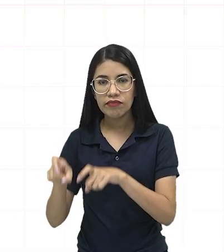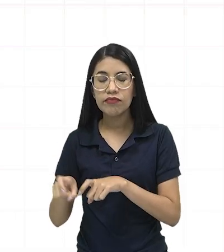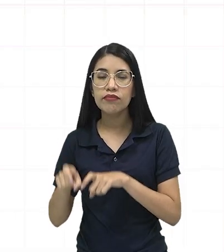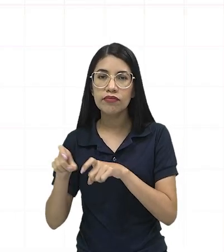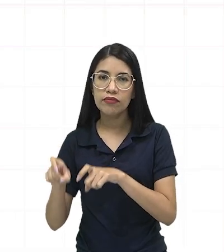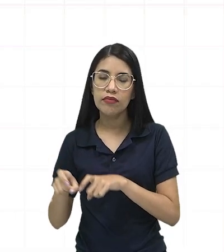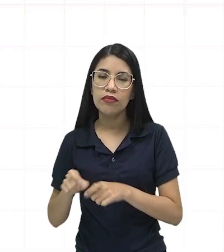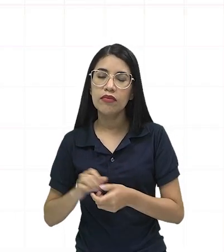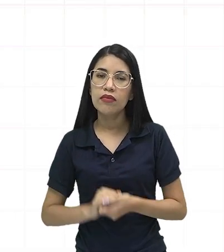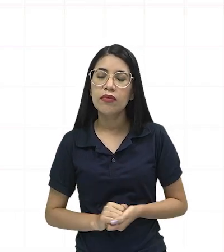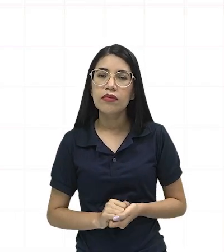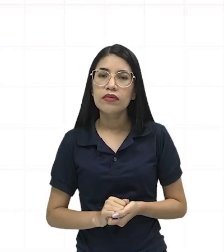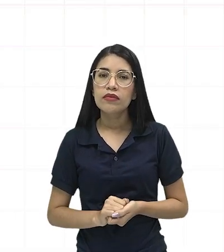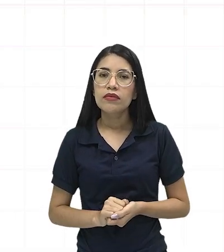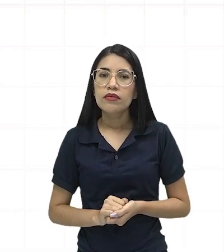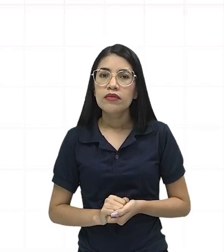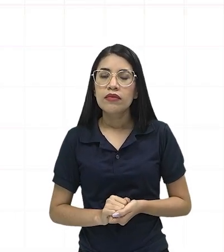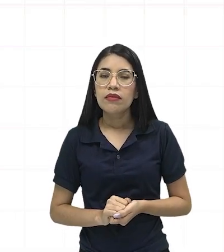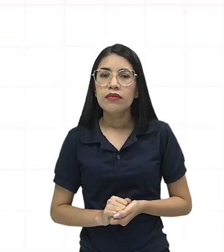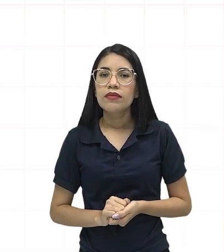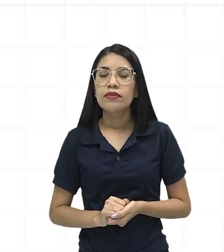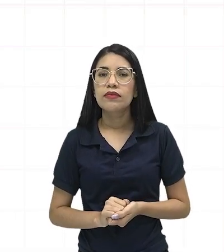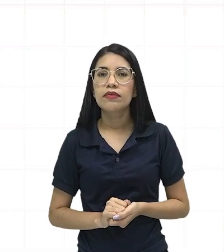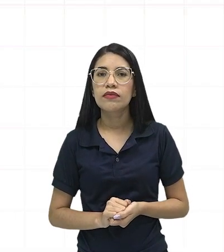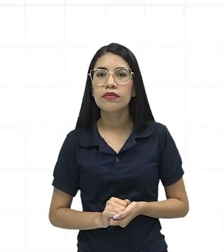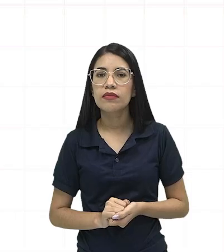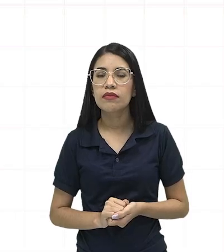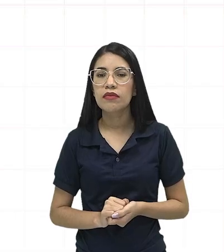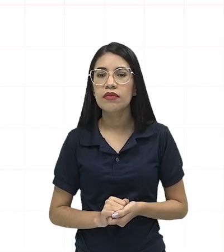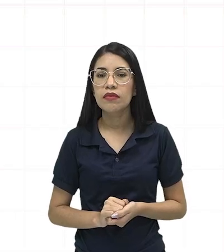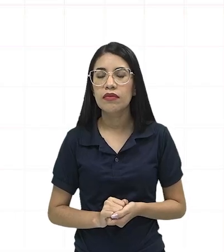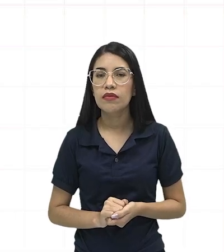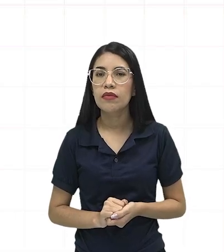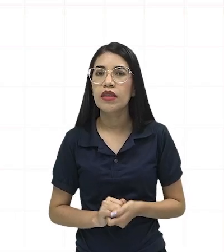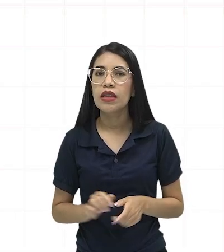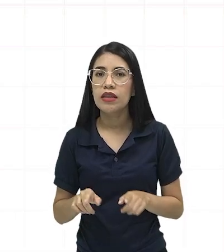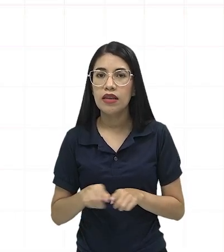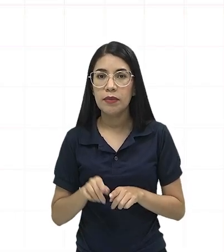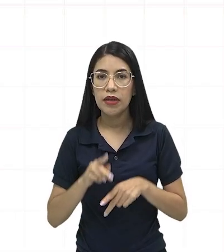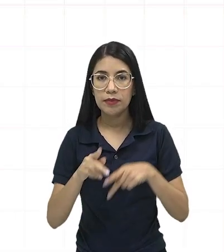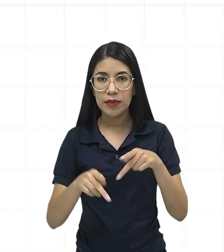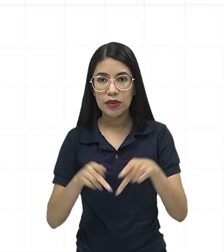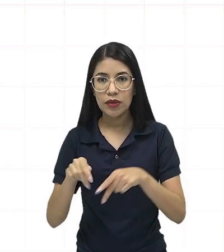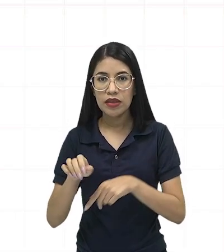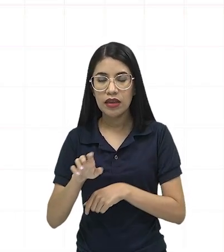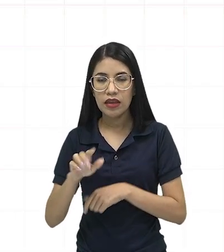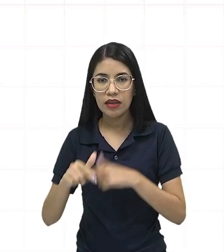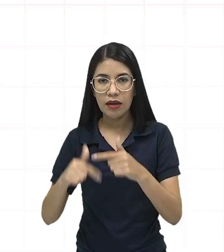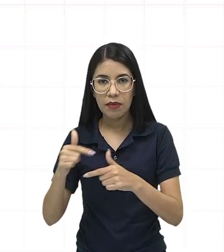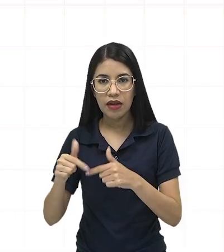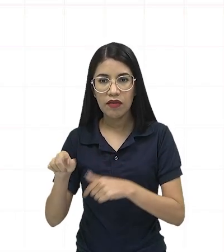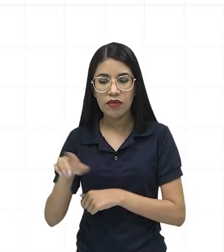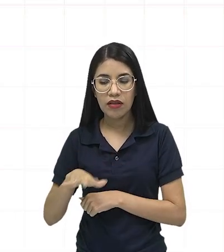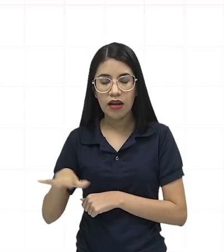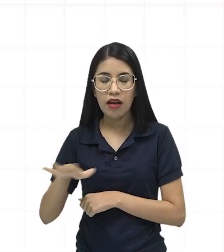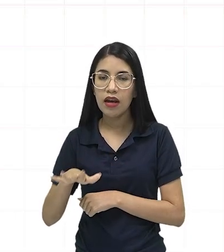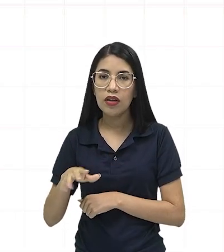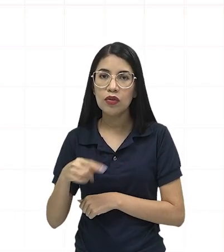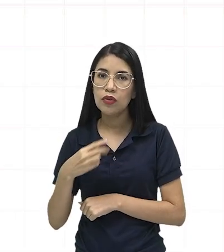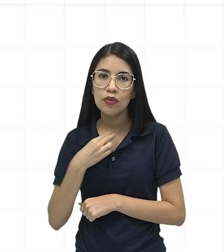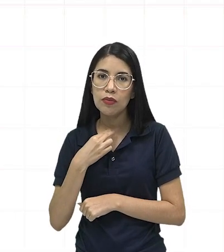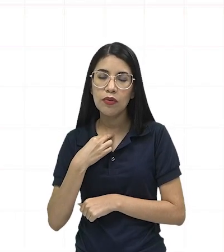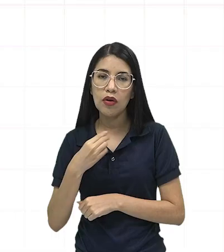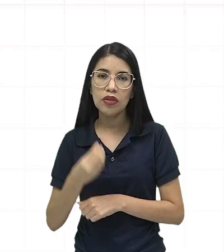da produção da agricultura, e as pessoas que trabalham nessas terras são diretamente ligadas a ela e não têm permissão